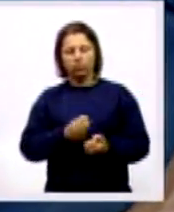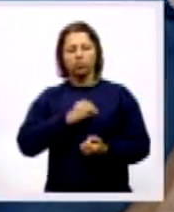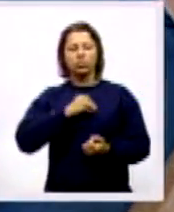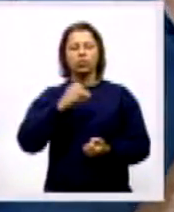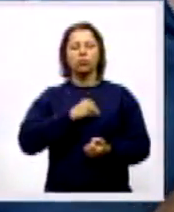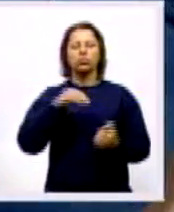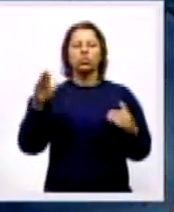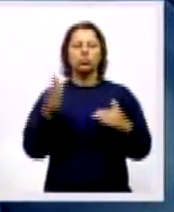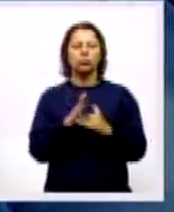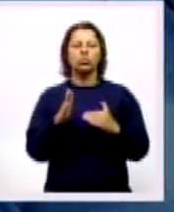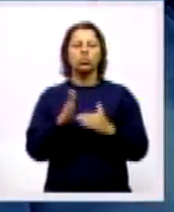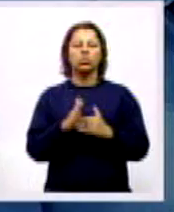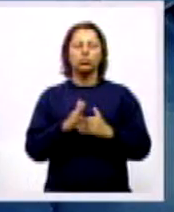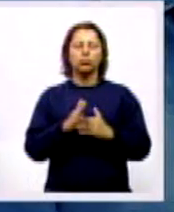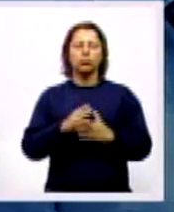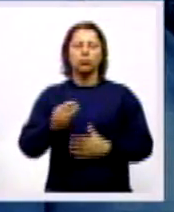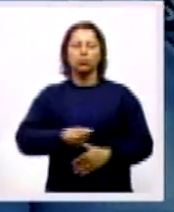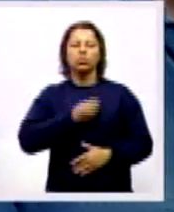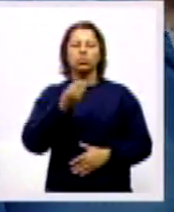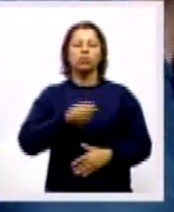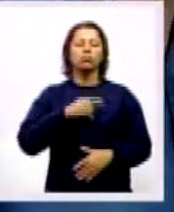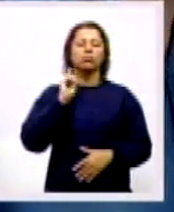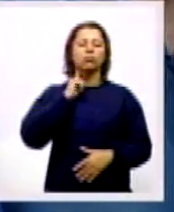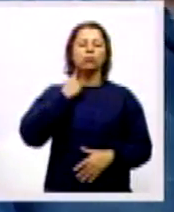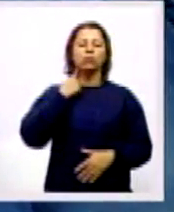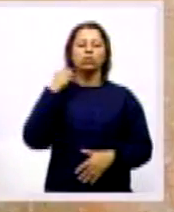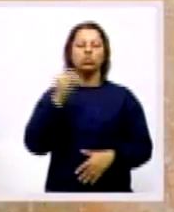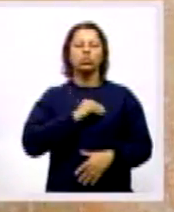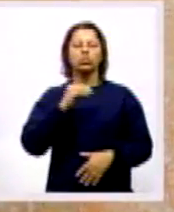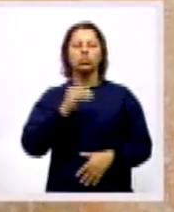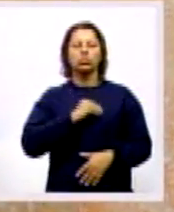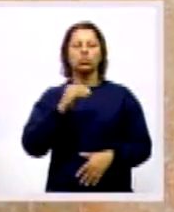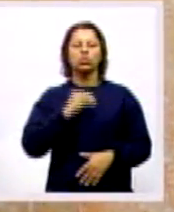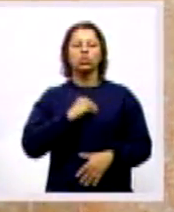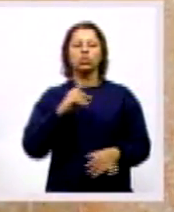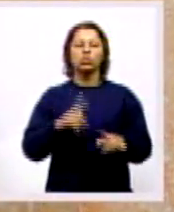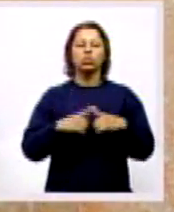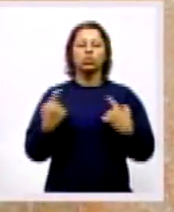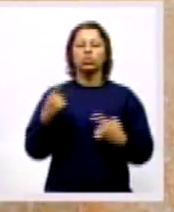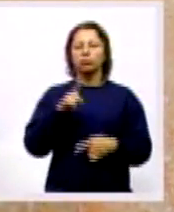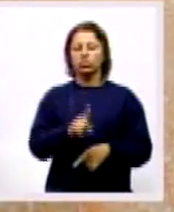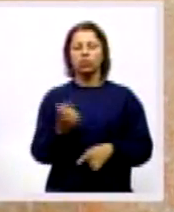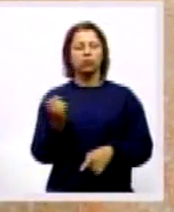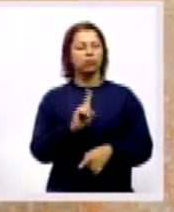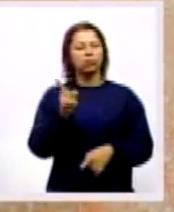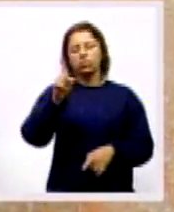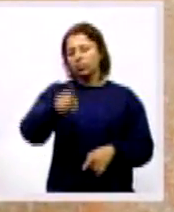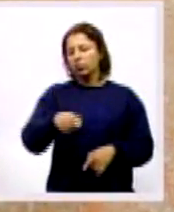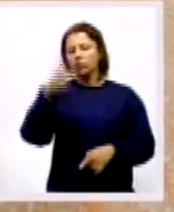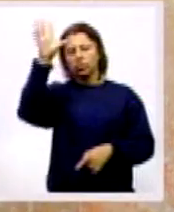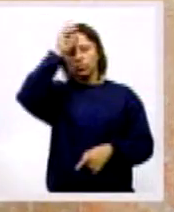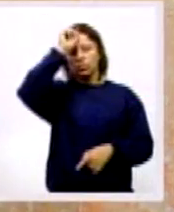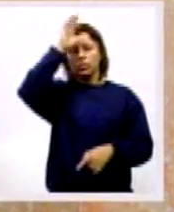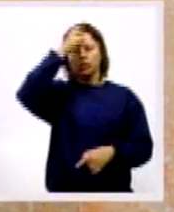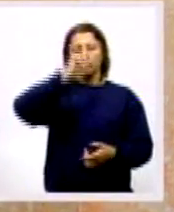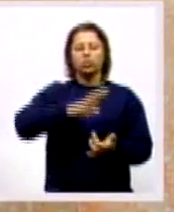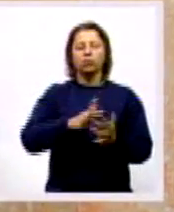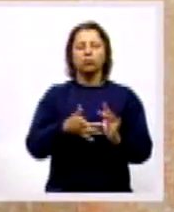se entregar a uma impureza desenfreada. Quanto a vós, não é assim que aprendestes de